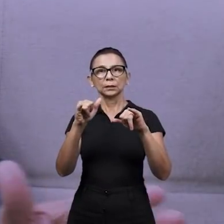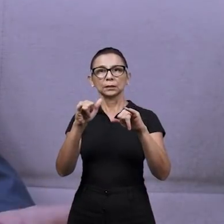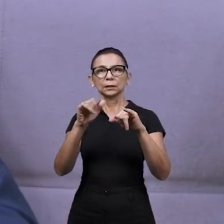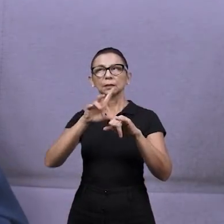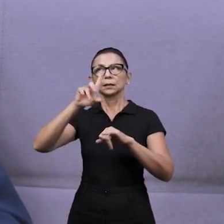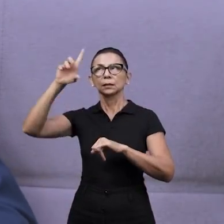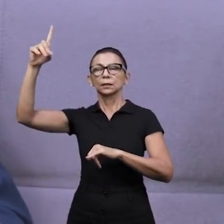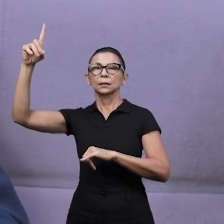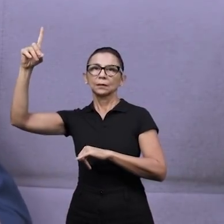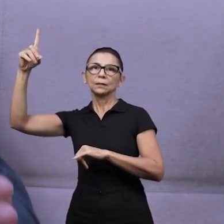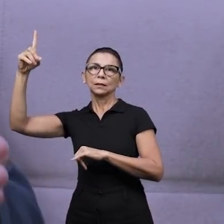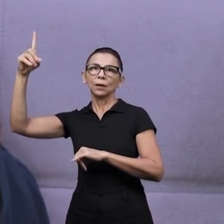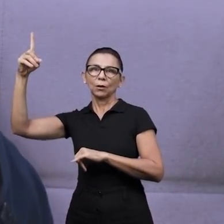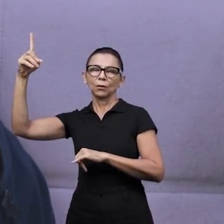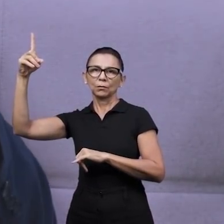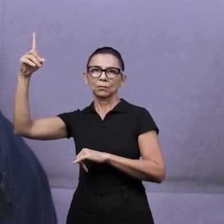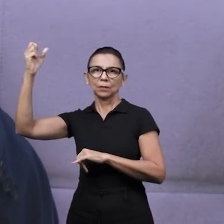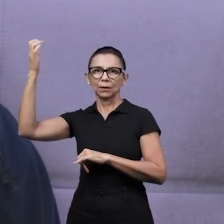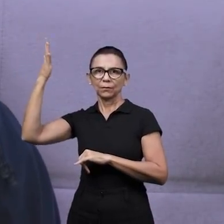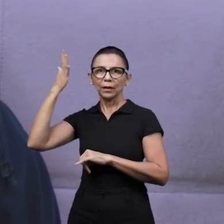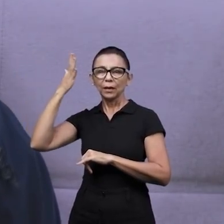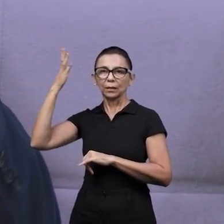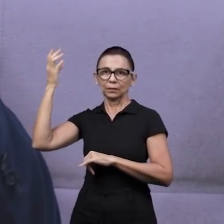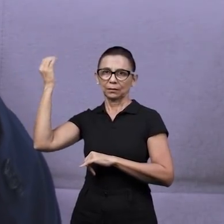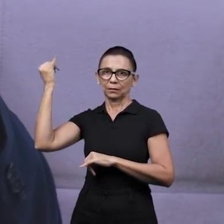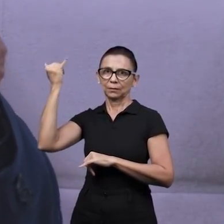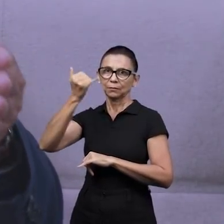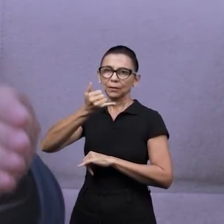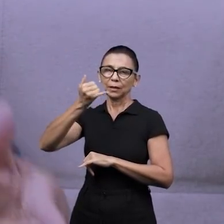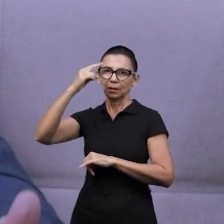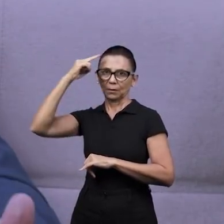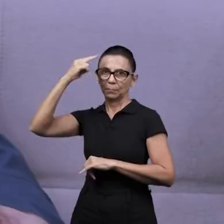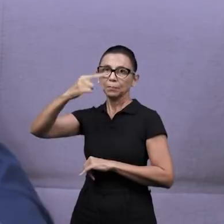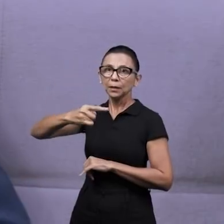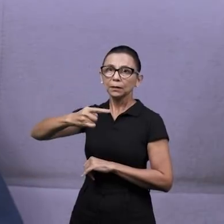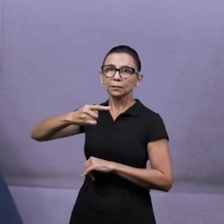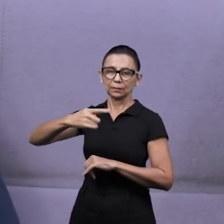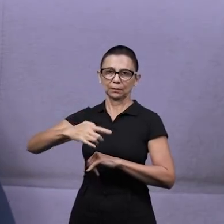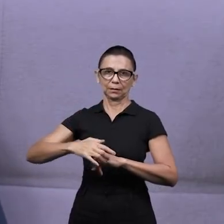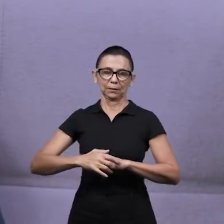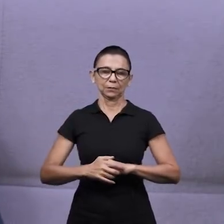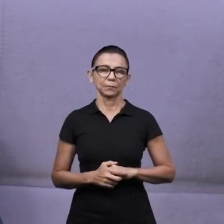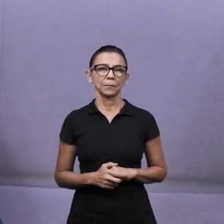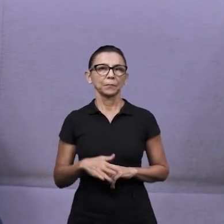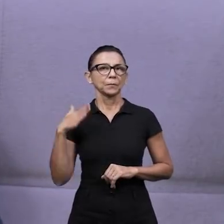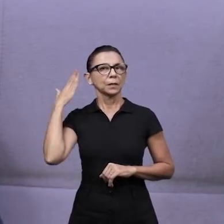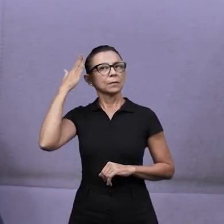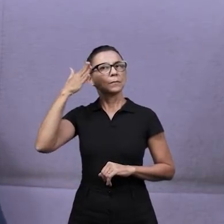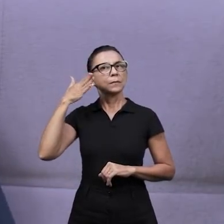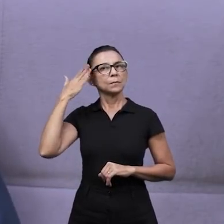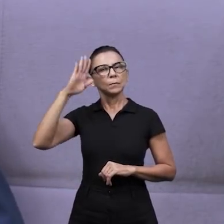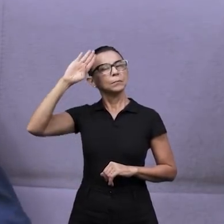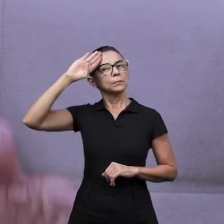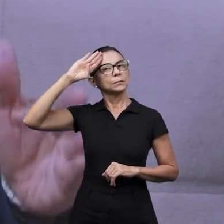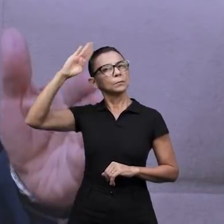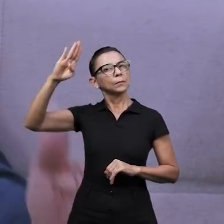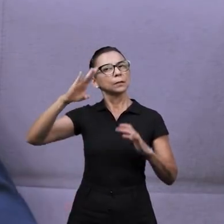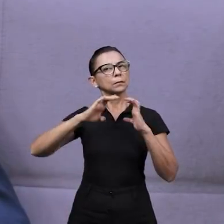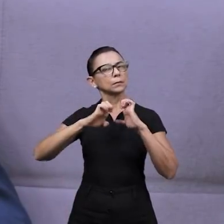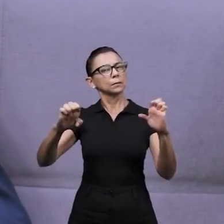aqui, só corroborando, né? A mensagem central do Evangelho